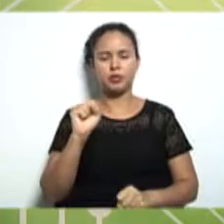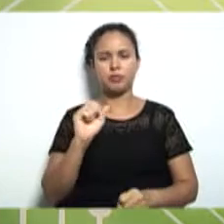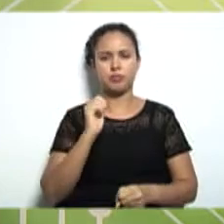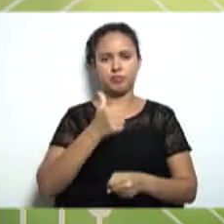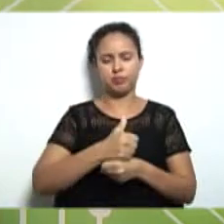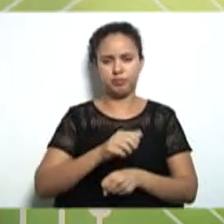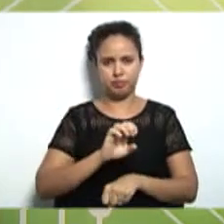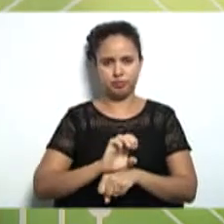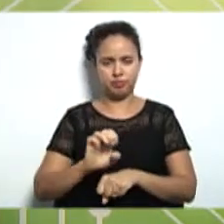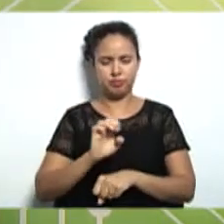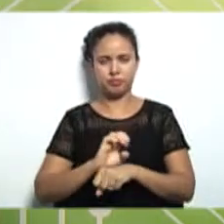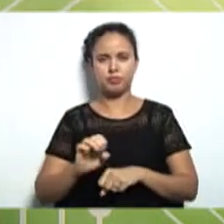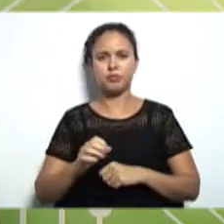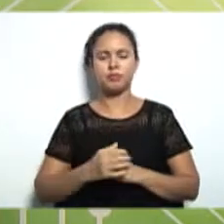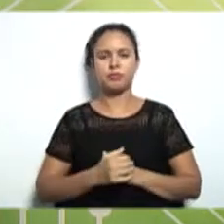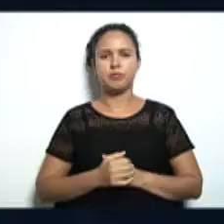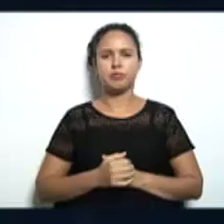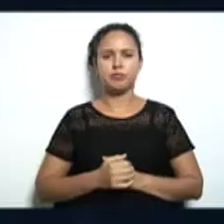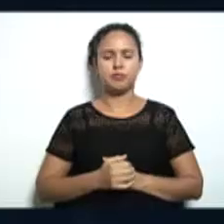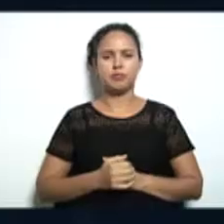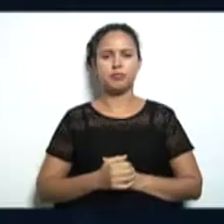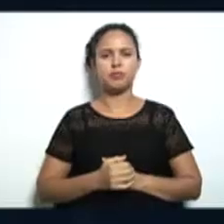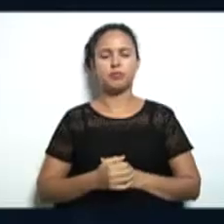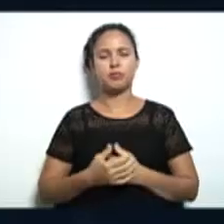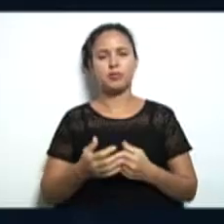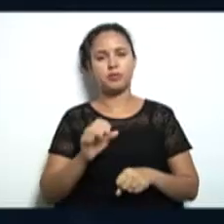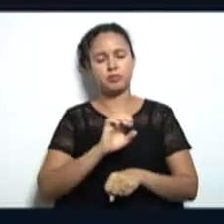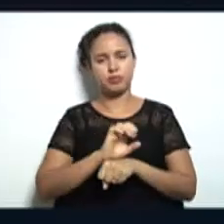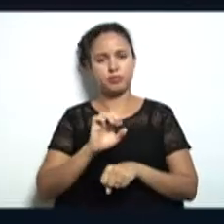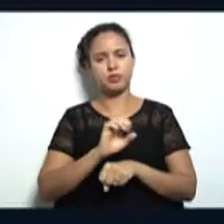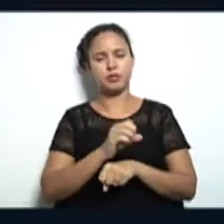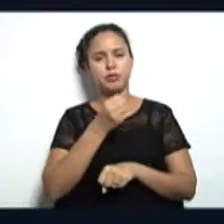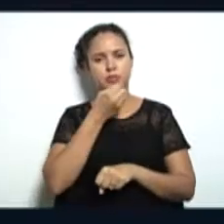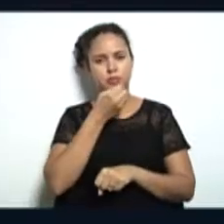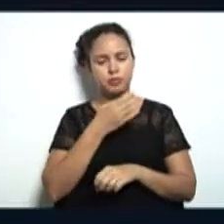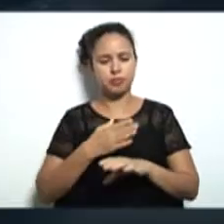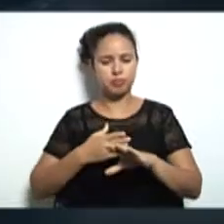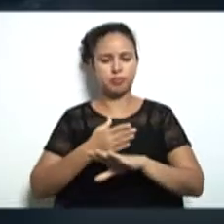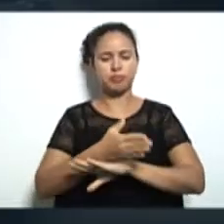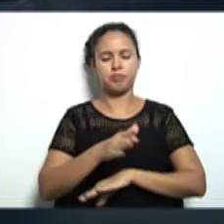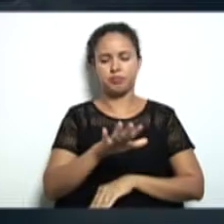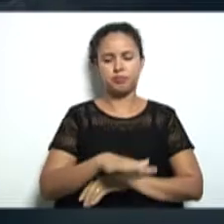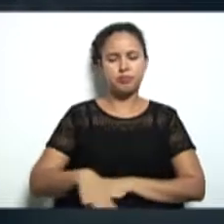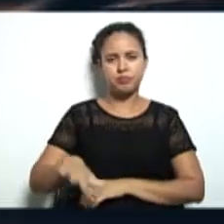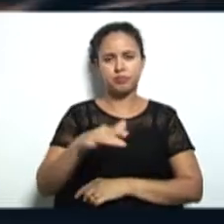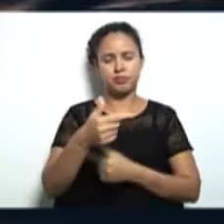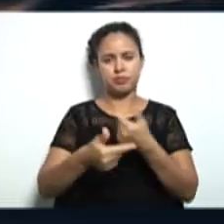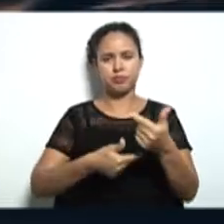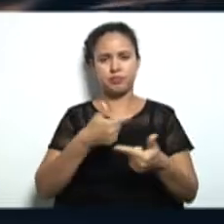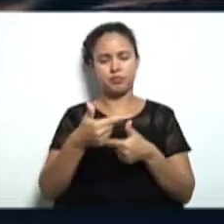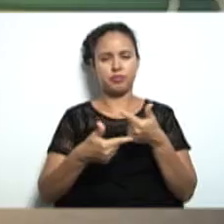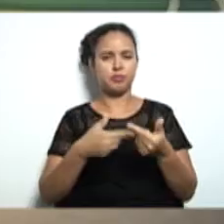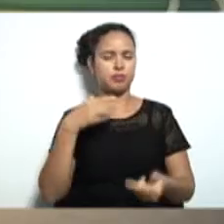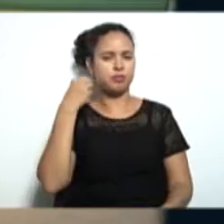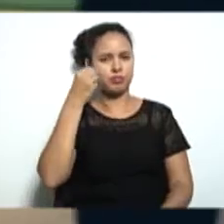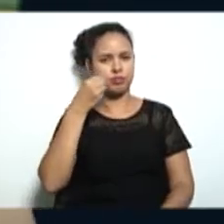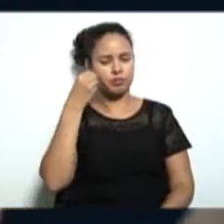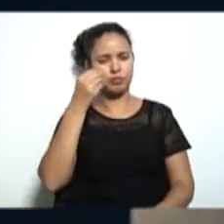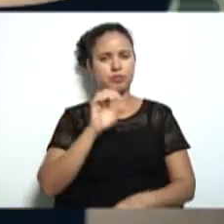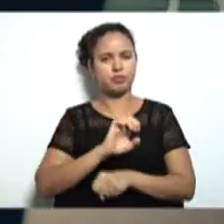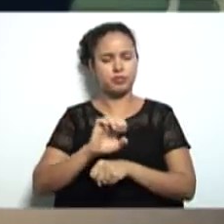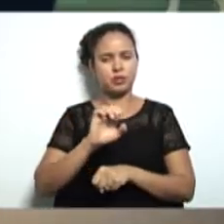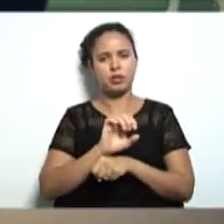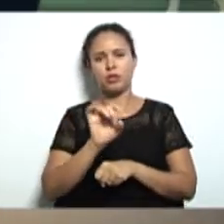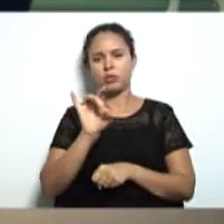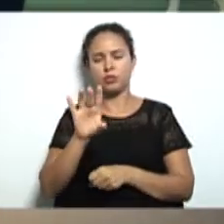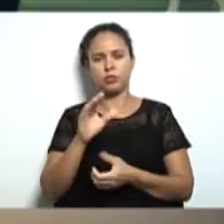ver? O estágio é uma boa entrada para o mercado de trabalho. A experiência como estagiário é só o